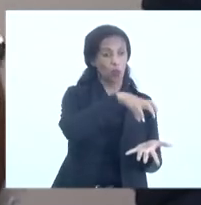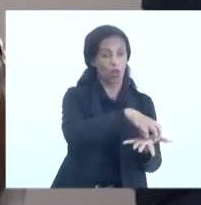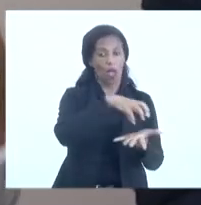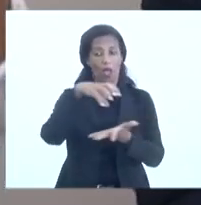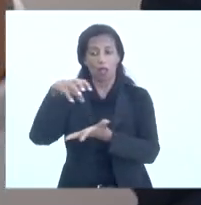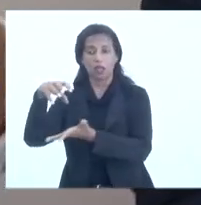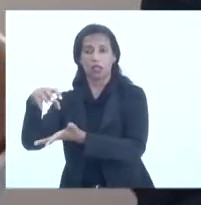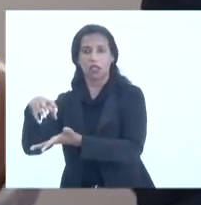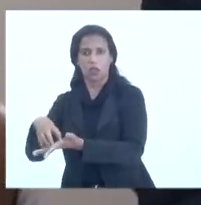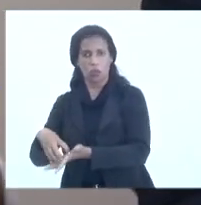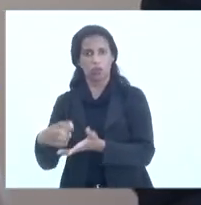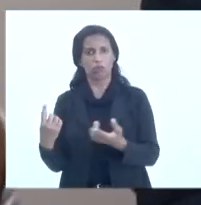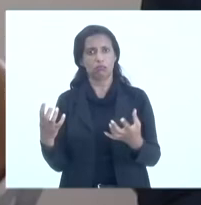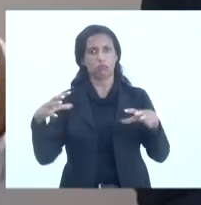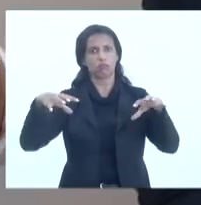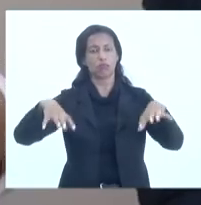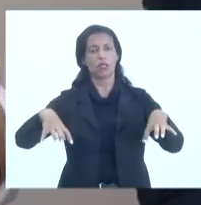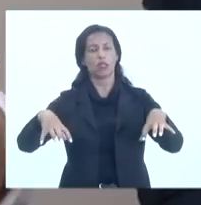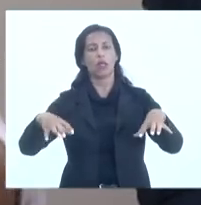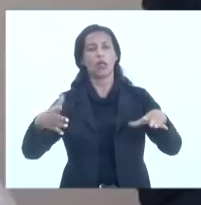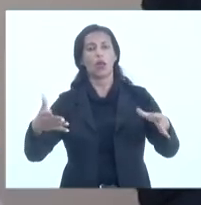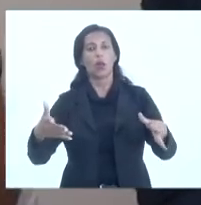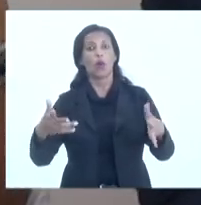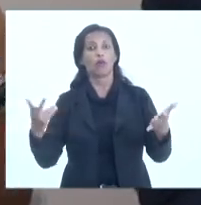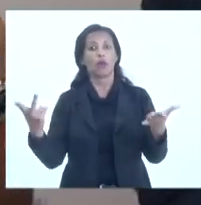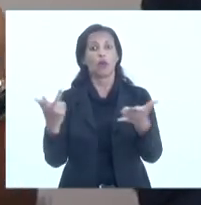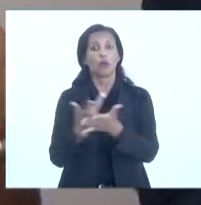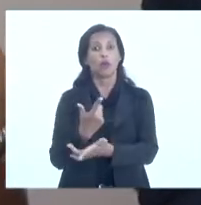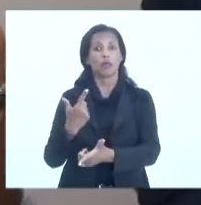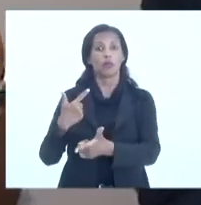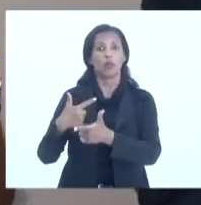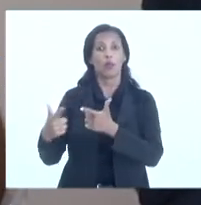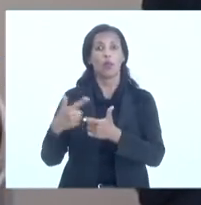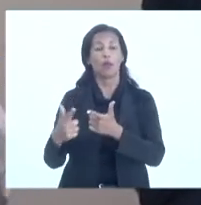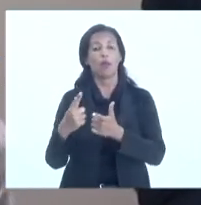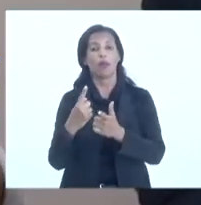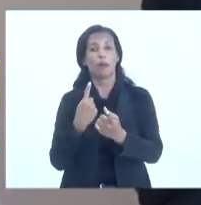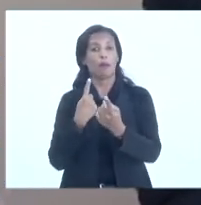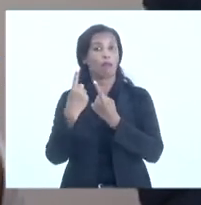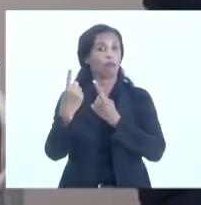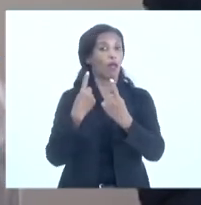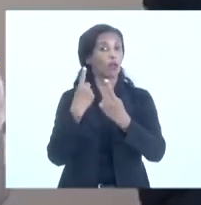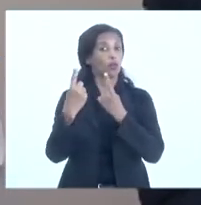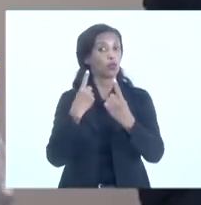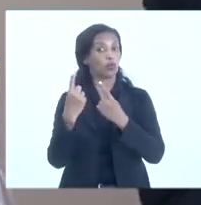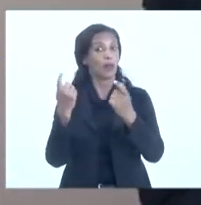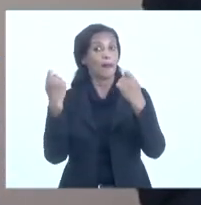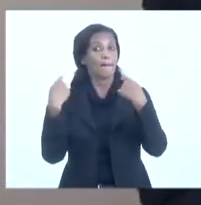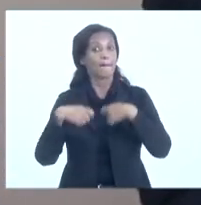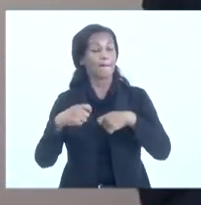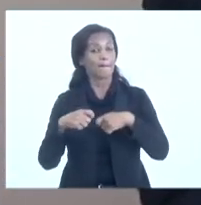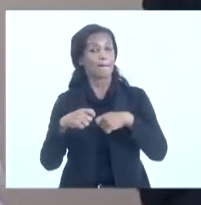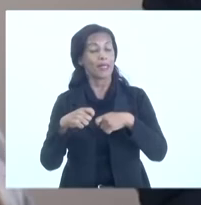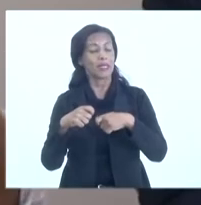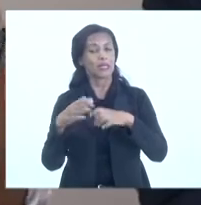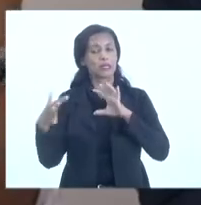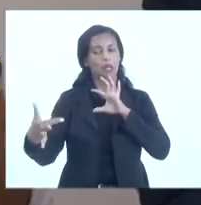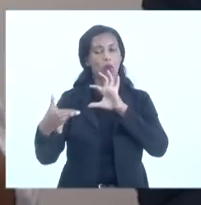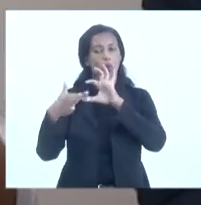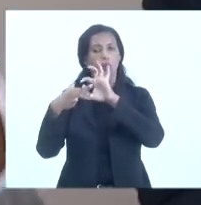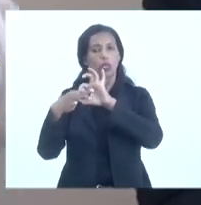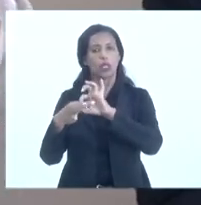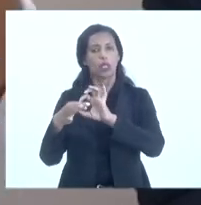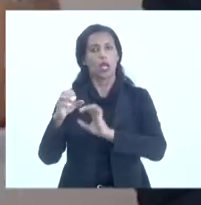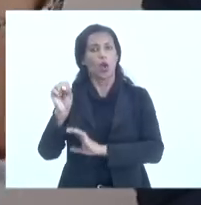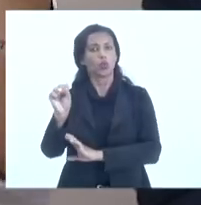Resende, Volta Redonda e Resende, quando de um acidente na Dutra, mas nós podemos desenvolver um acesso que conecta com o sul de Minas,